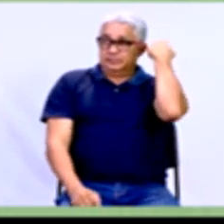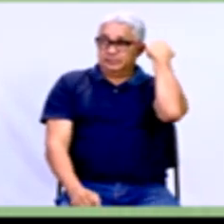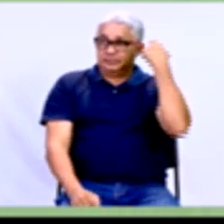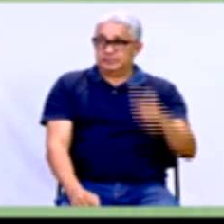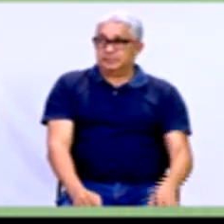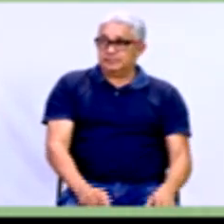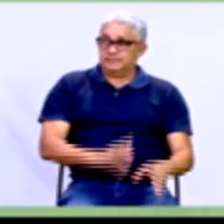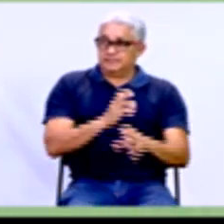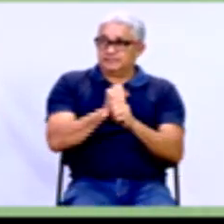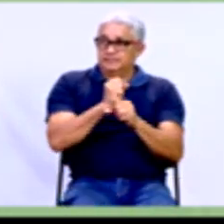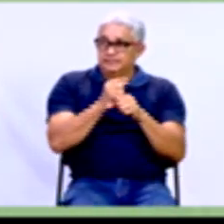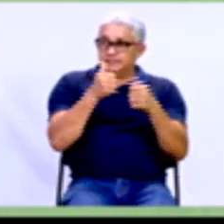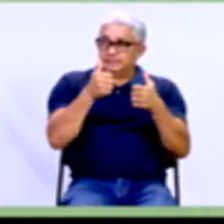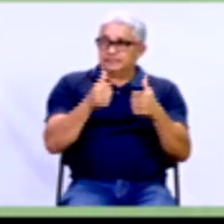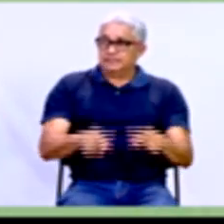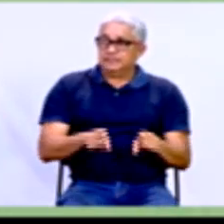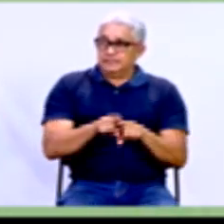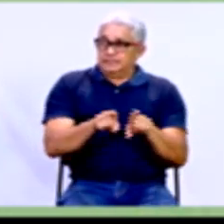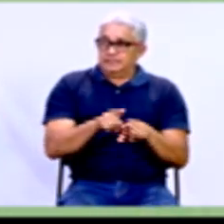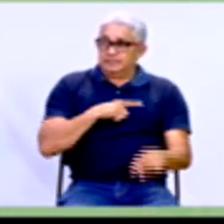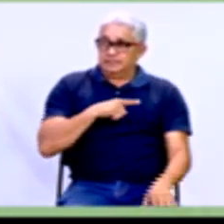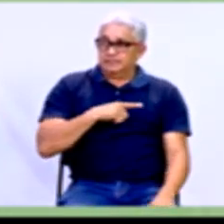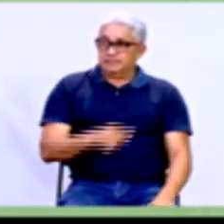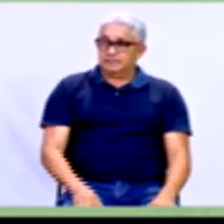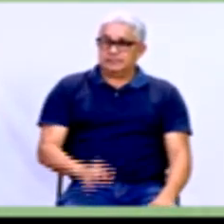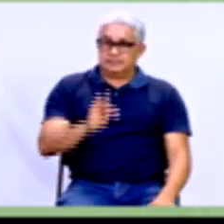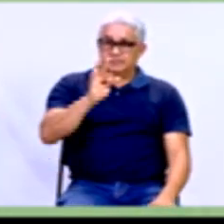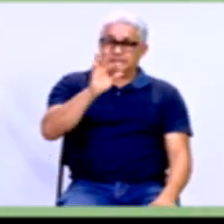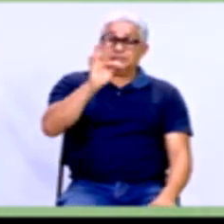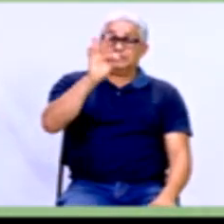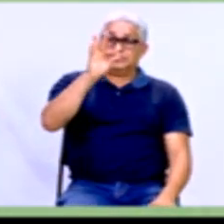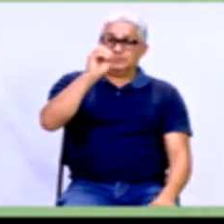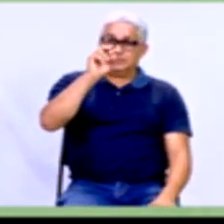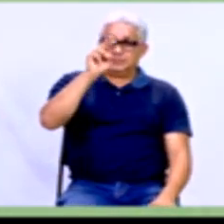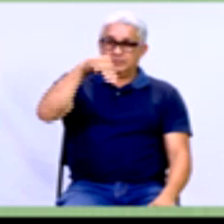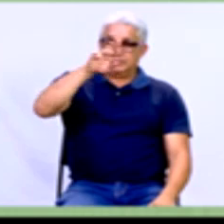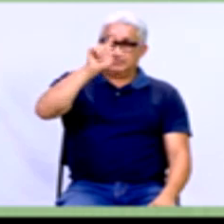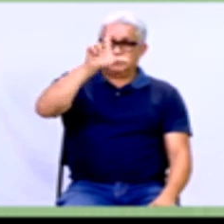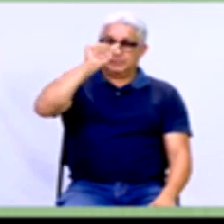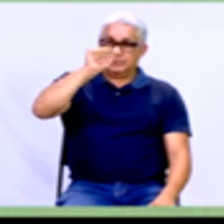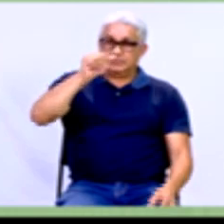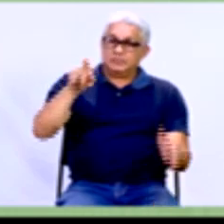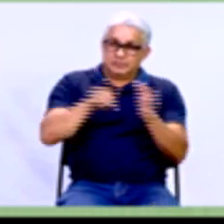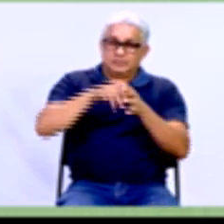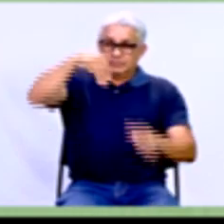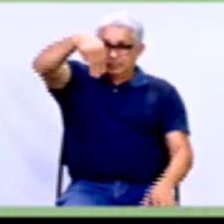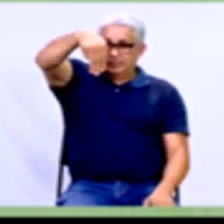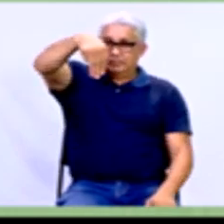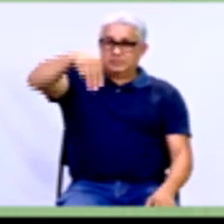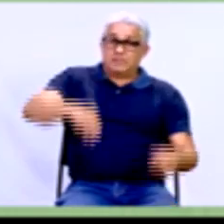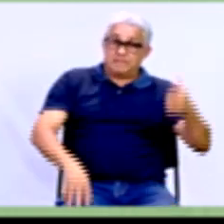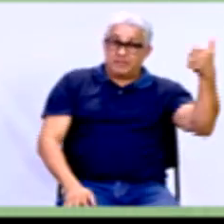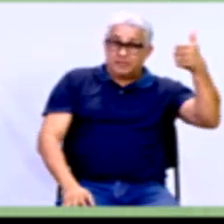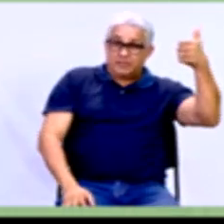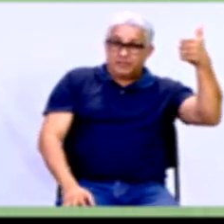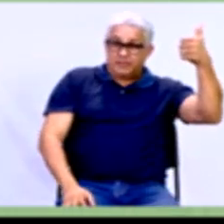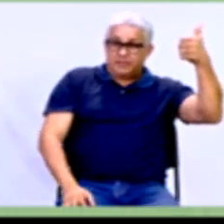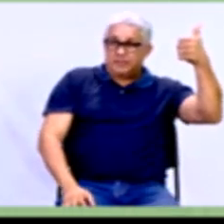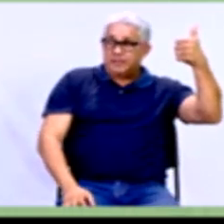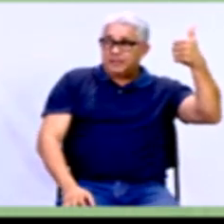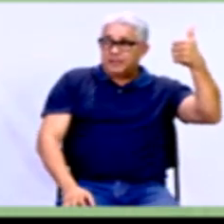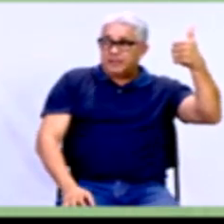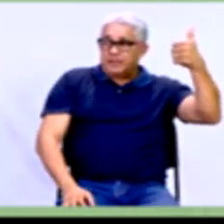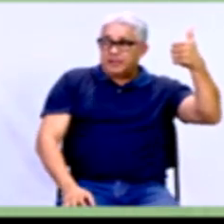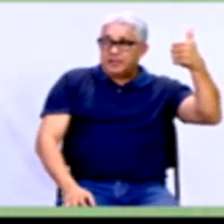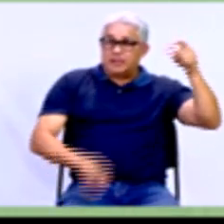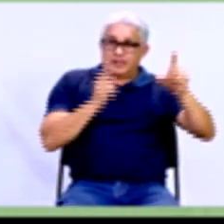naqueles cálculos, né? E aqui a gente tem a nossa fórmula de M. Qual que é o primeiro passo aqui da nossa fórmula de M? Para a